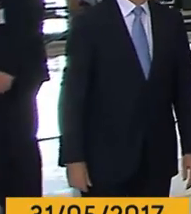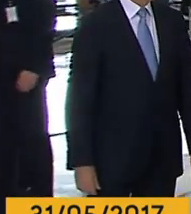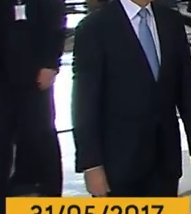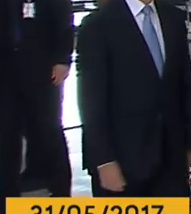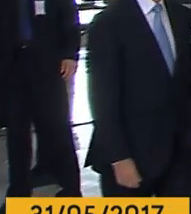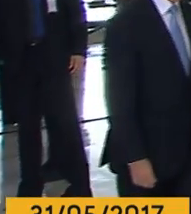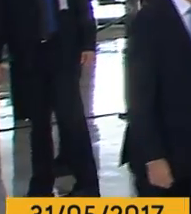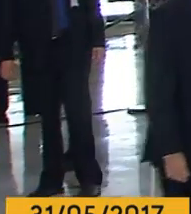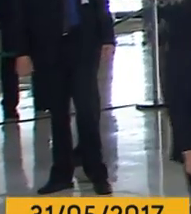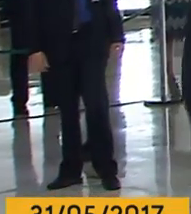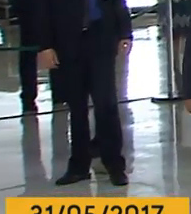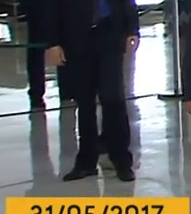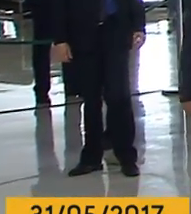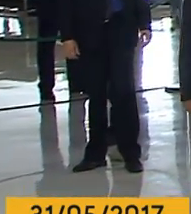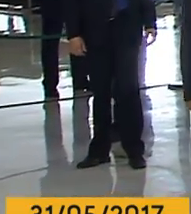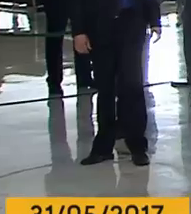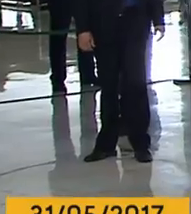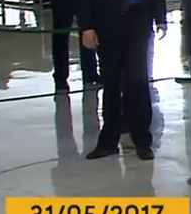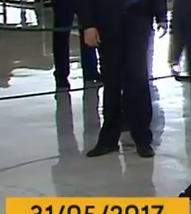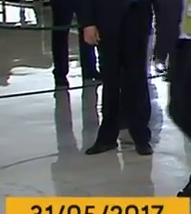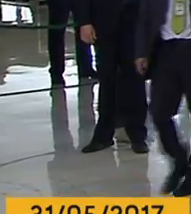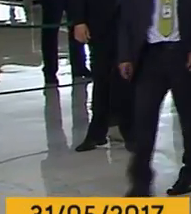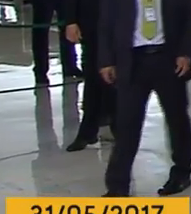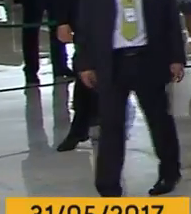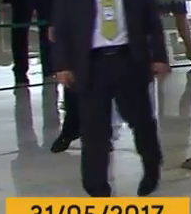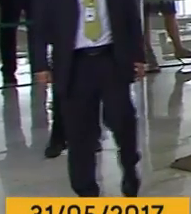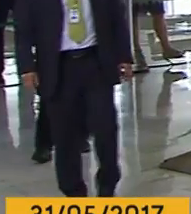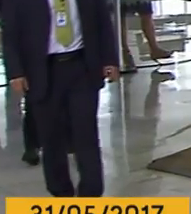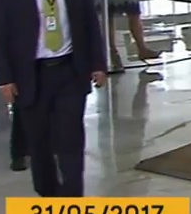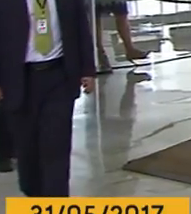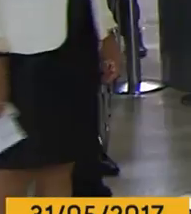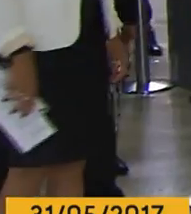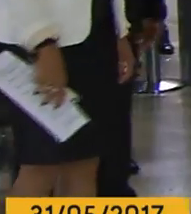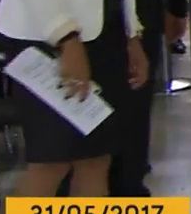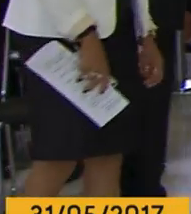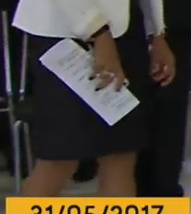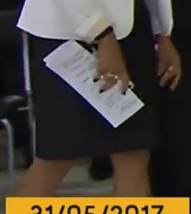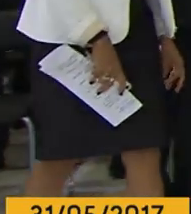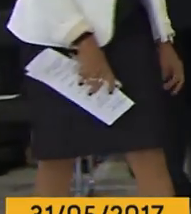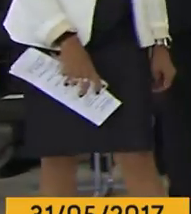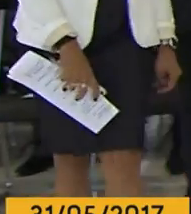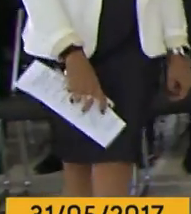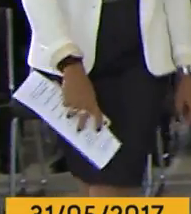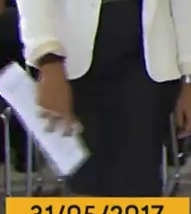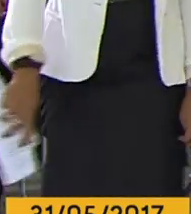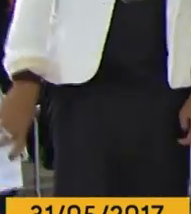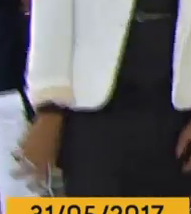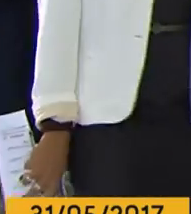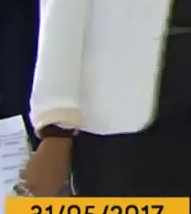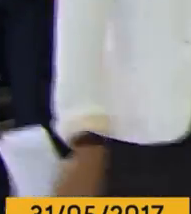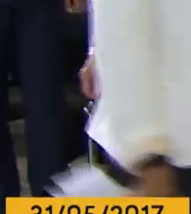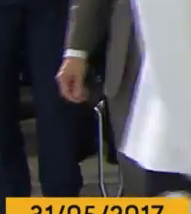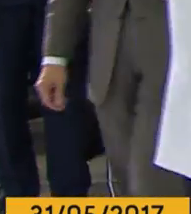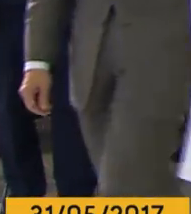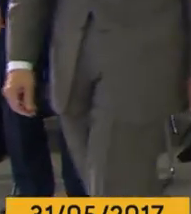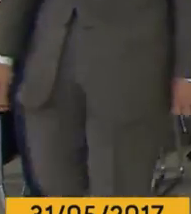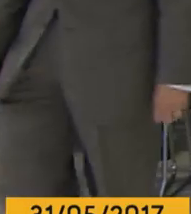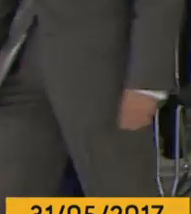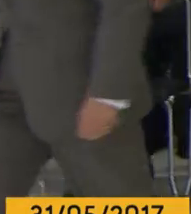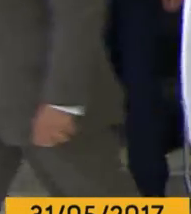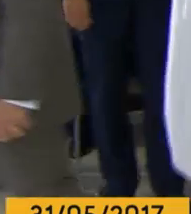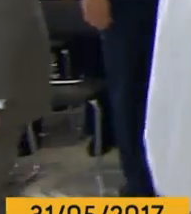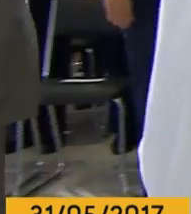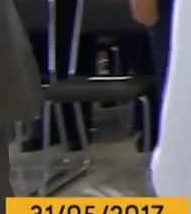Nós estamos acompanhando imagens ao vivo, direto do Palácio Planalto, onde o presidente Michel Temer vai dar posse ao novo ministro